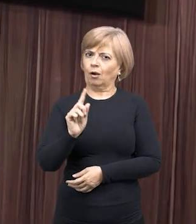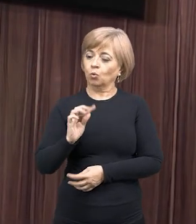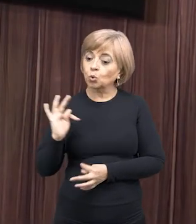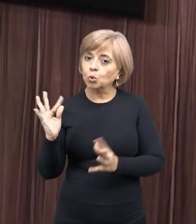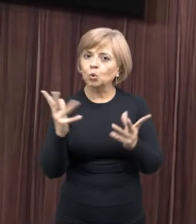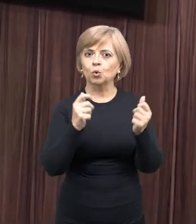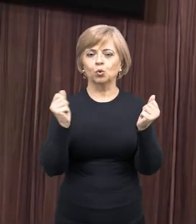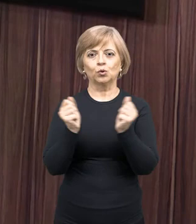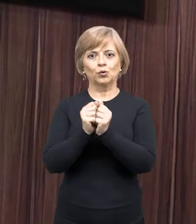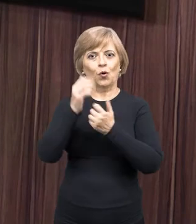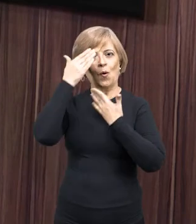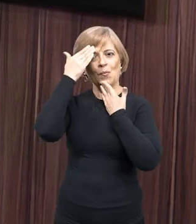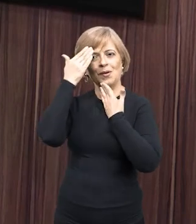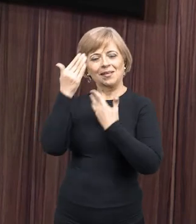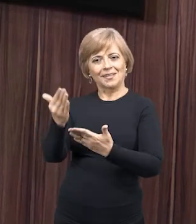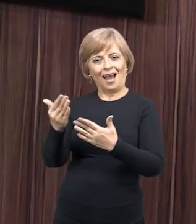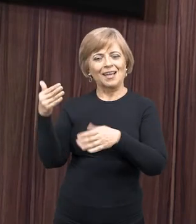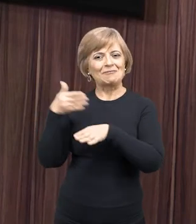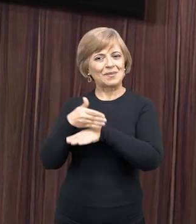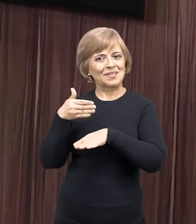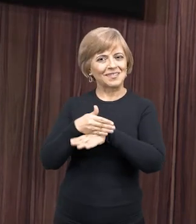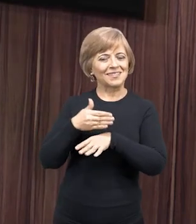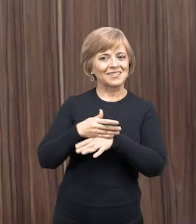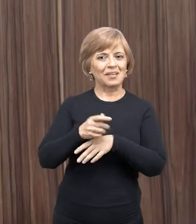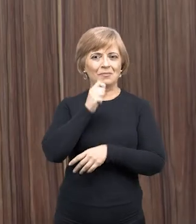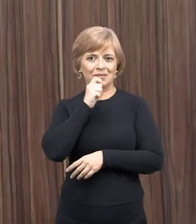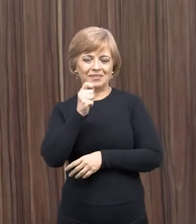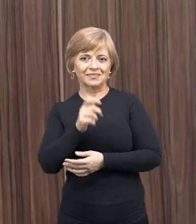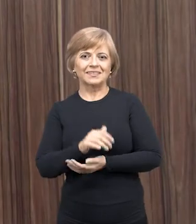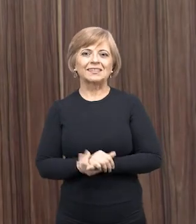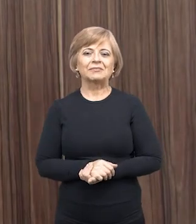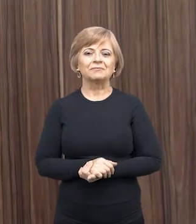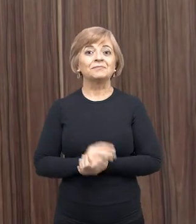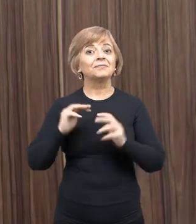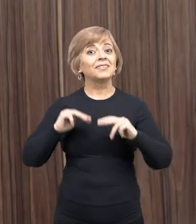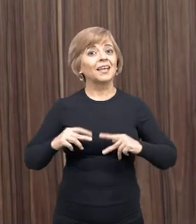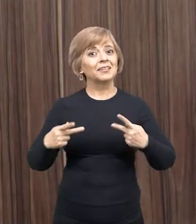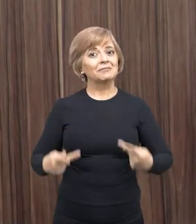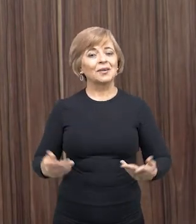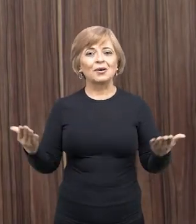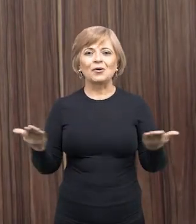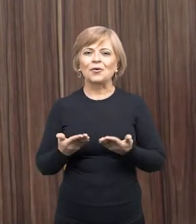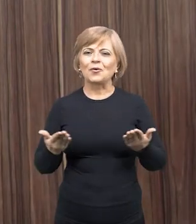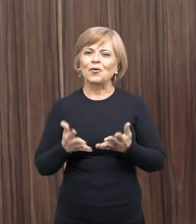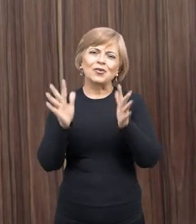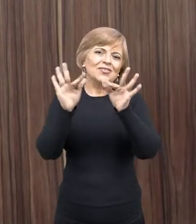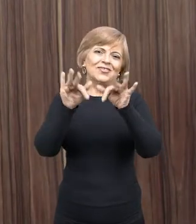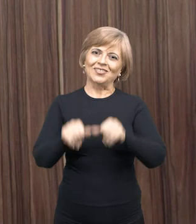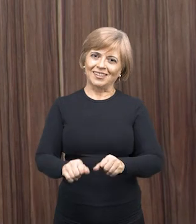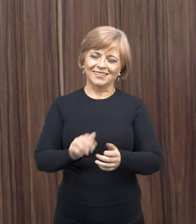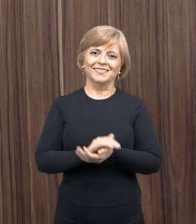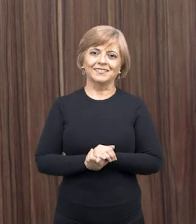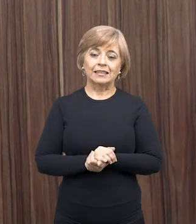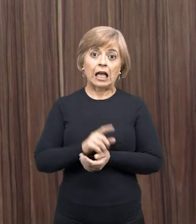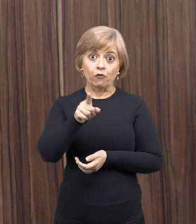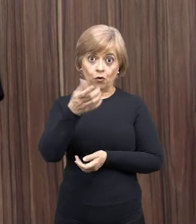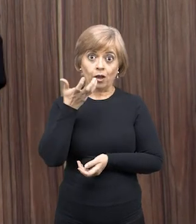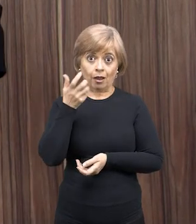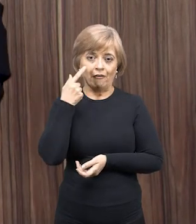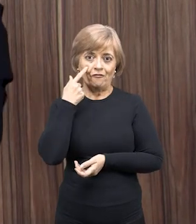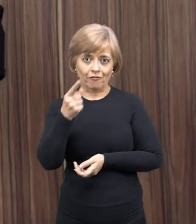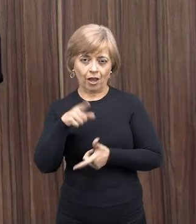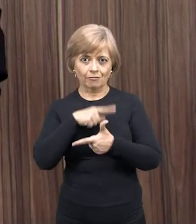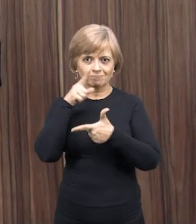pela participação em nosso programa, doutor Tiago. E o MP Cidadão de hoje fica por aqui. Se quiser rever